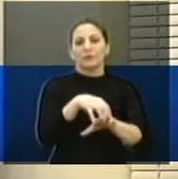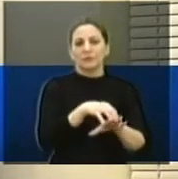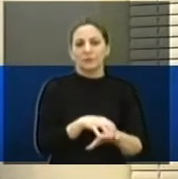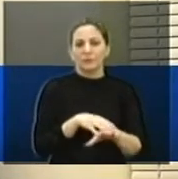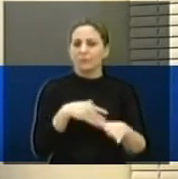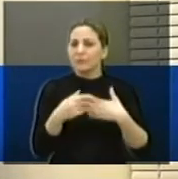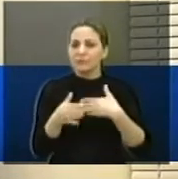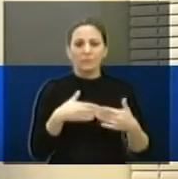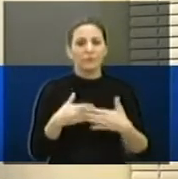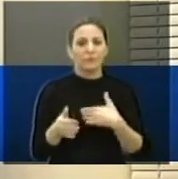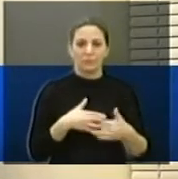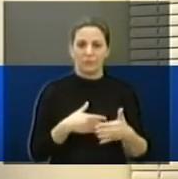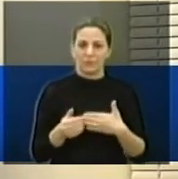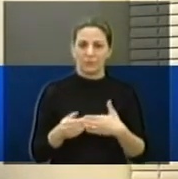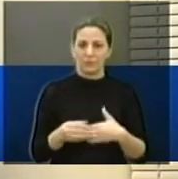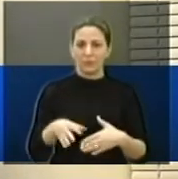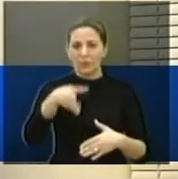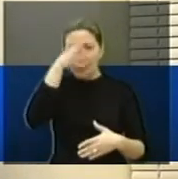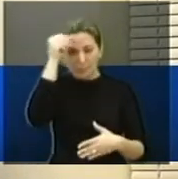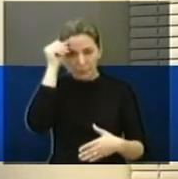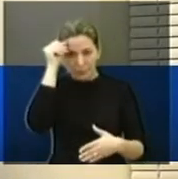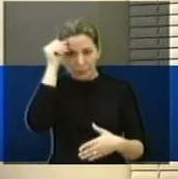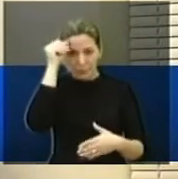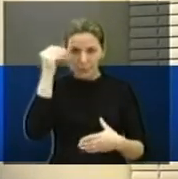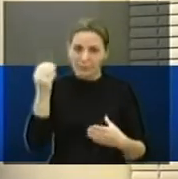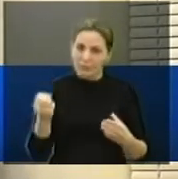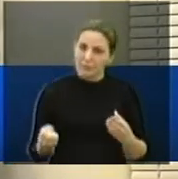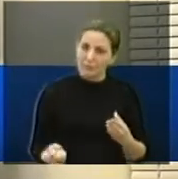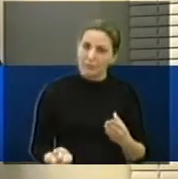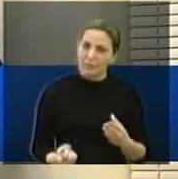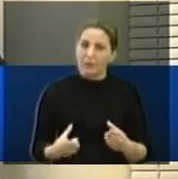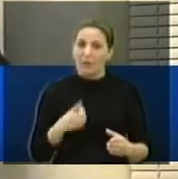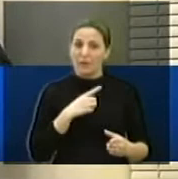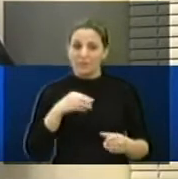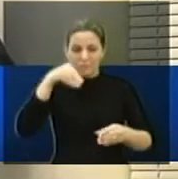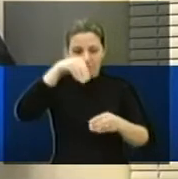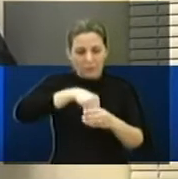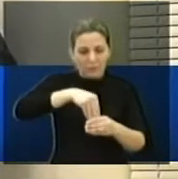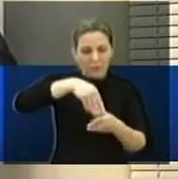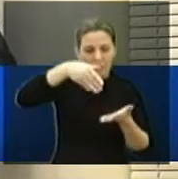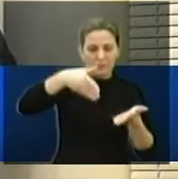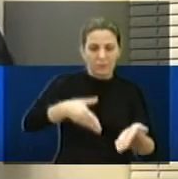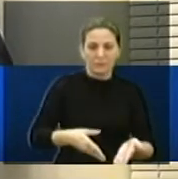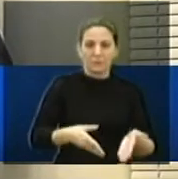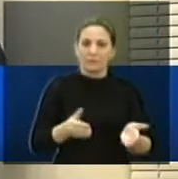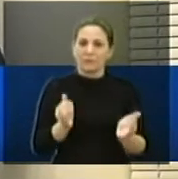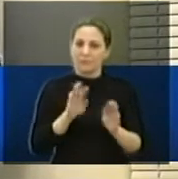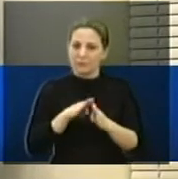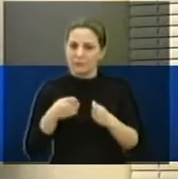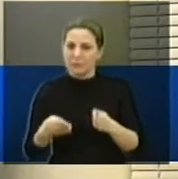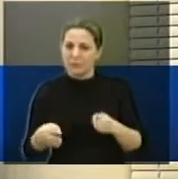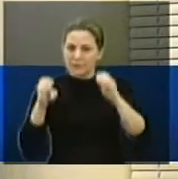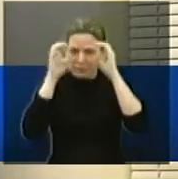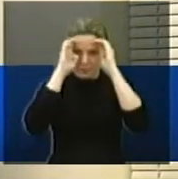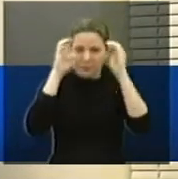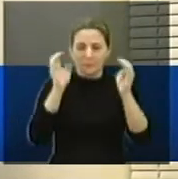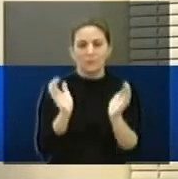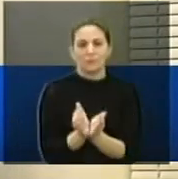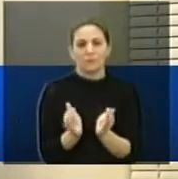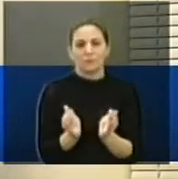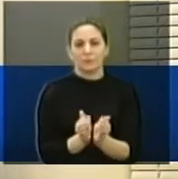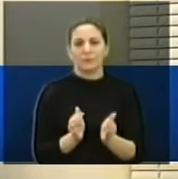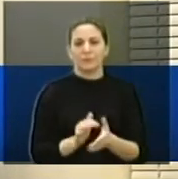é qualquer coisa viu seu prefeito ela foi constituída foi votado aqui nessa casa precisa ter respeito com a